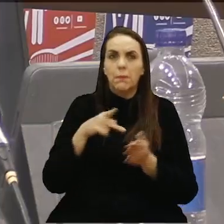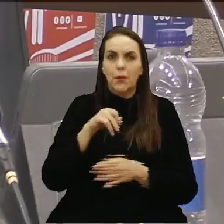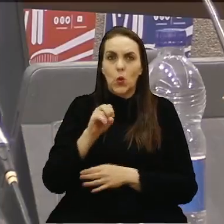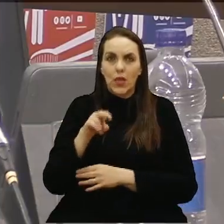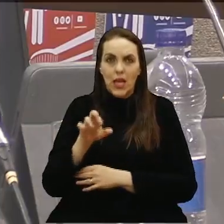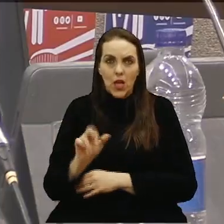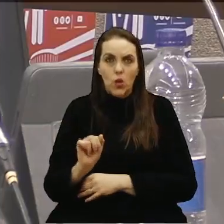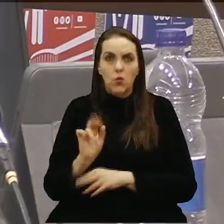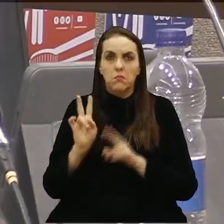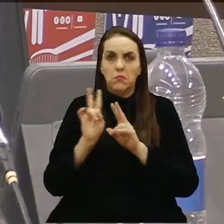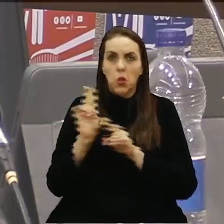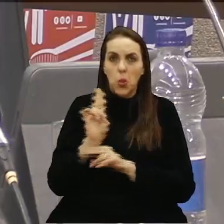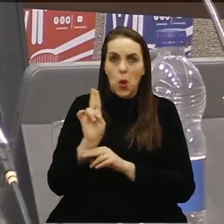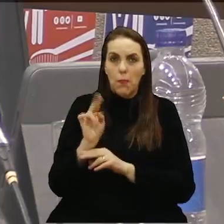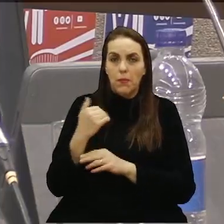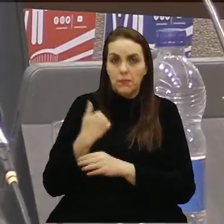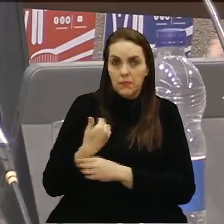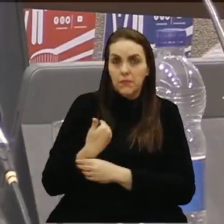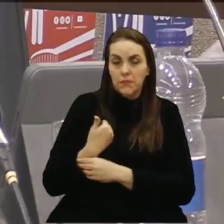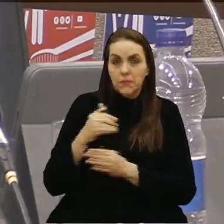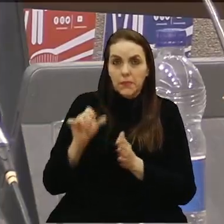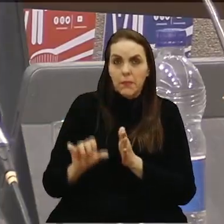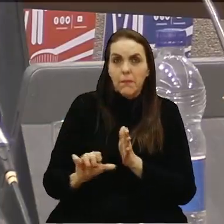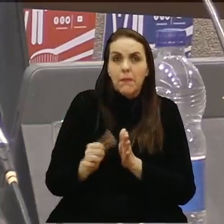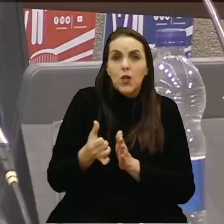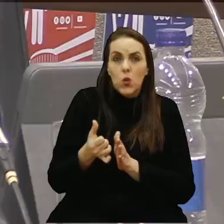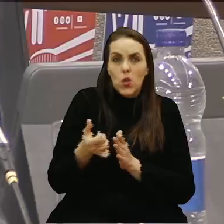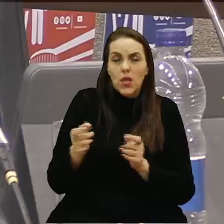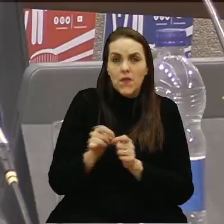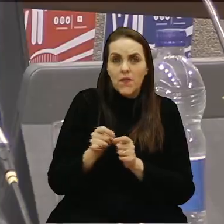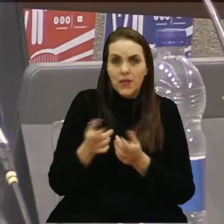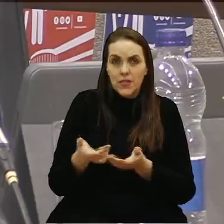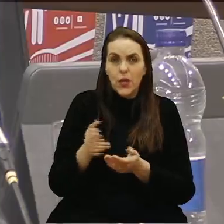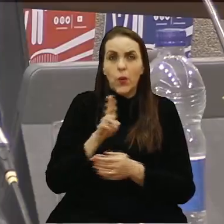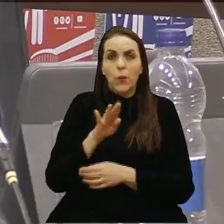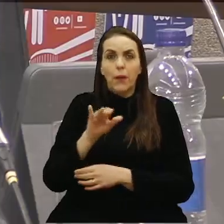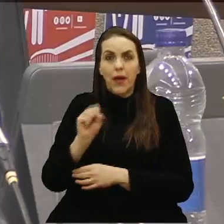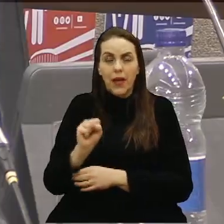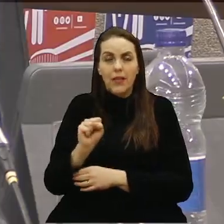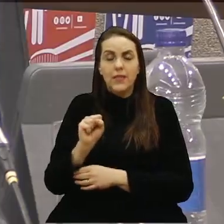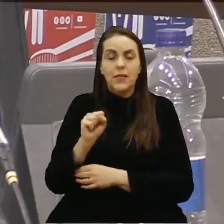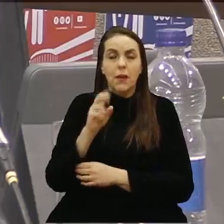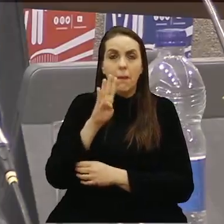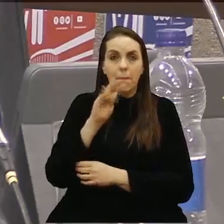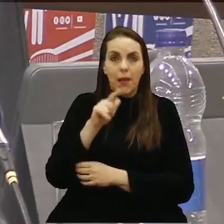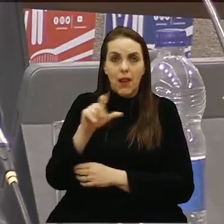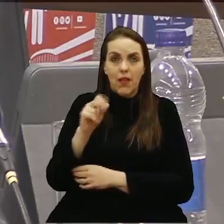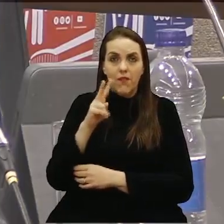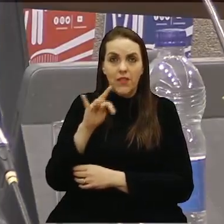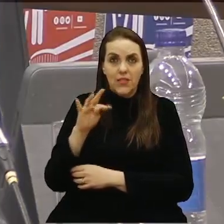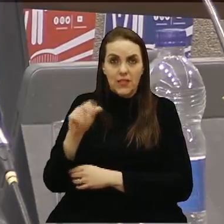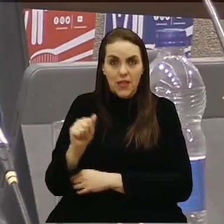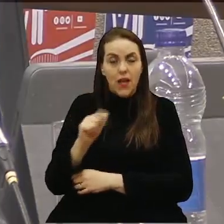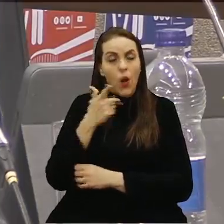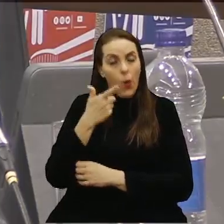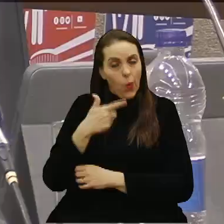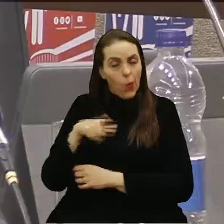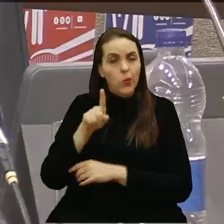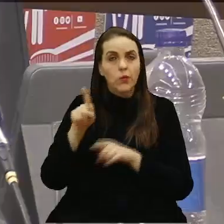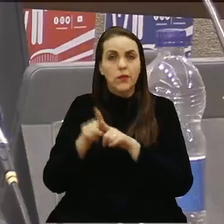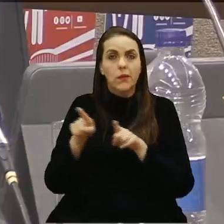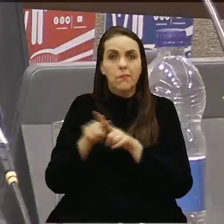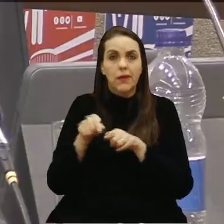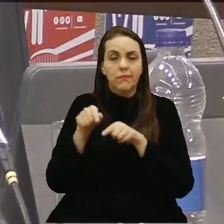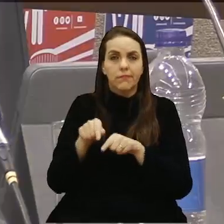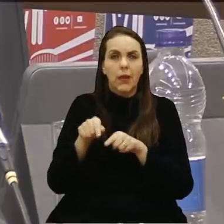nome, que é uma melhoria que a gente quer fazer. Fui ontem lá no UBS do Bela Vista, que é um outro exemplo. E lá, perguntando